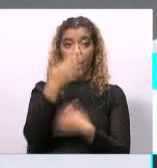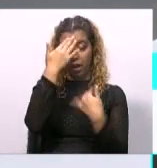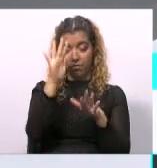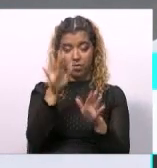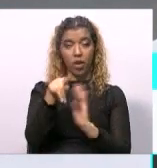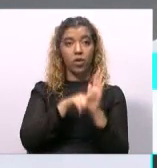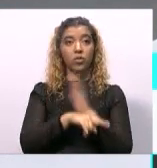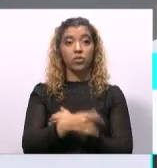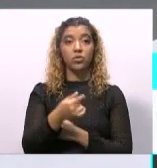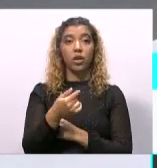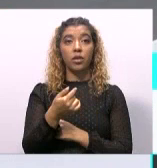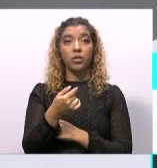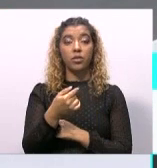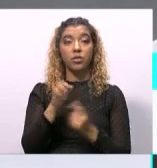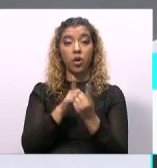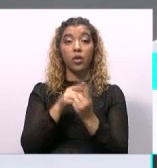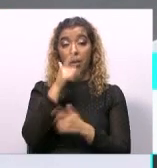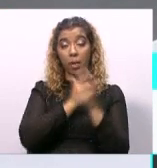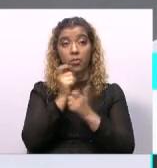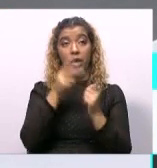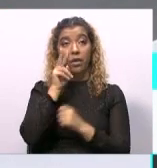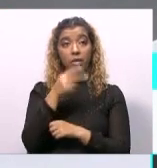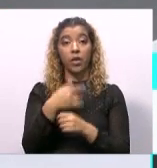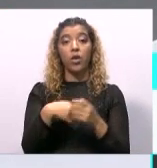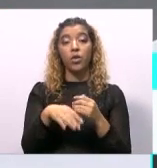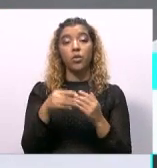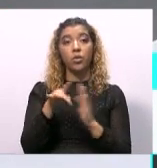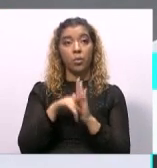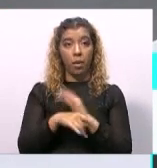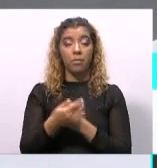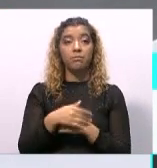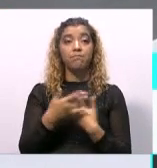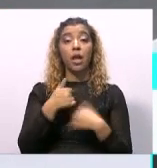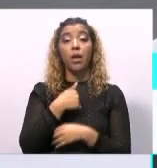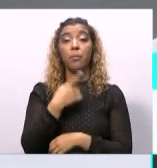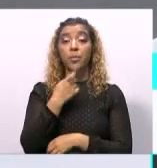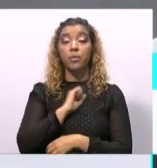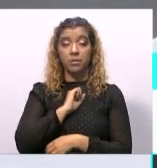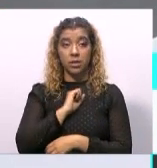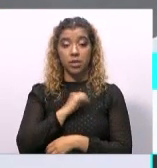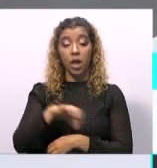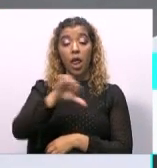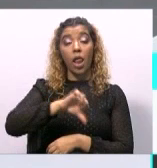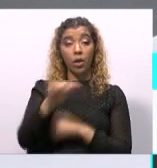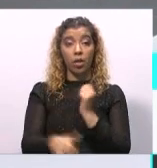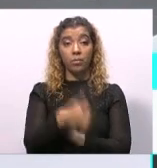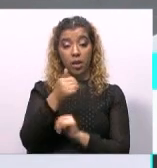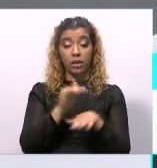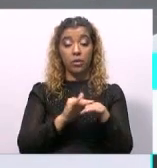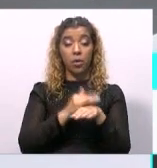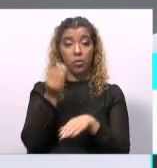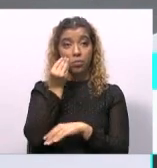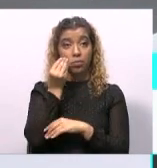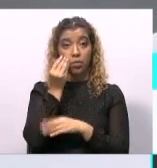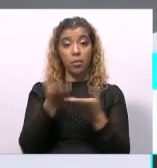do consultório para informar quem vê o programa. Muito obrigada, nós agradecemos. A minha pergunta é sobre qual o óleo indicado e como se aplica